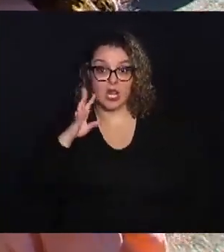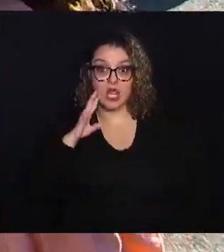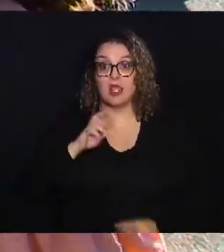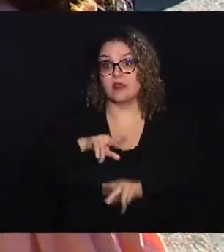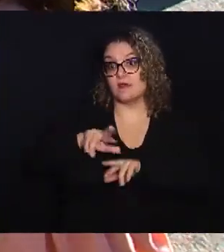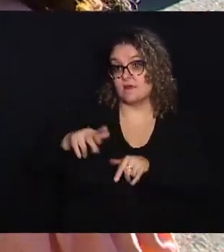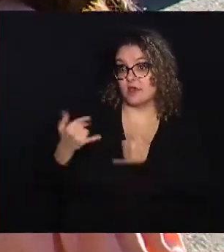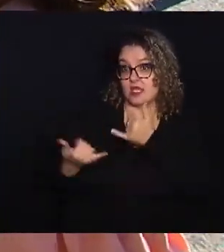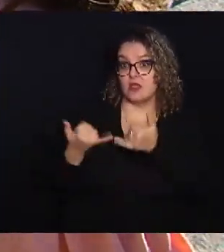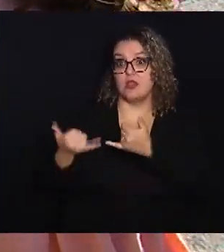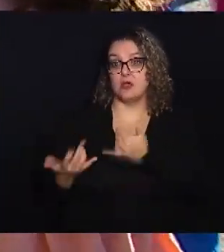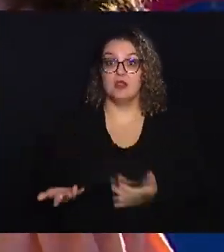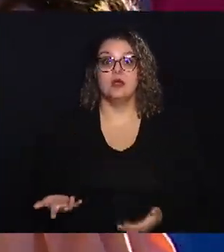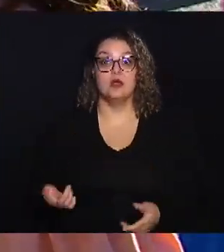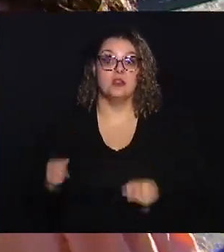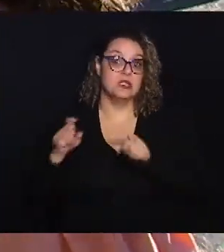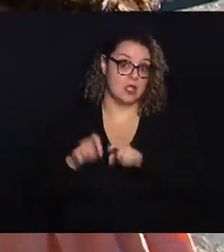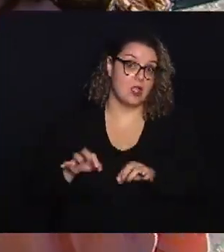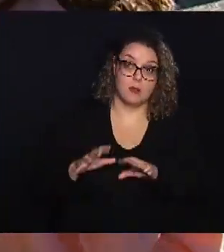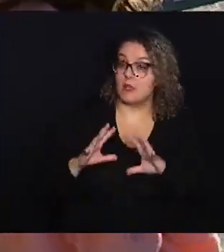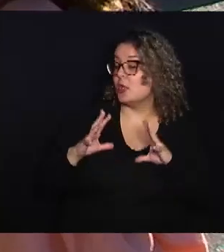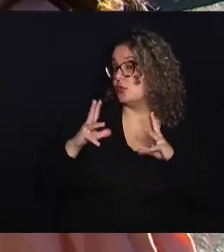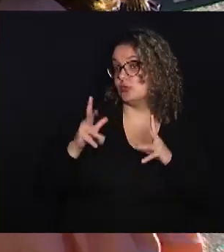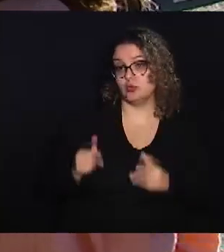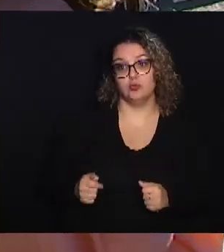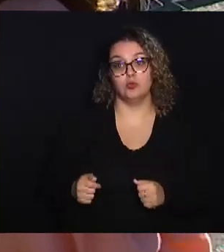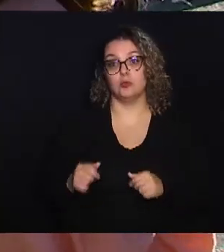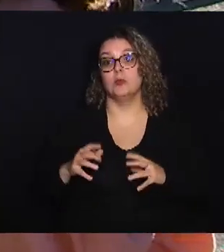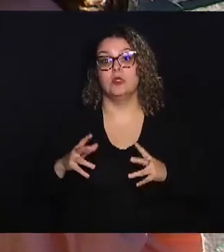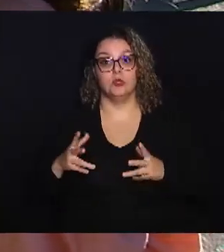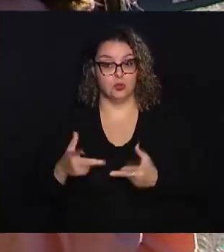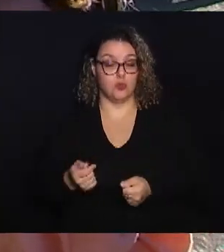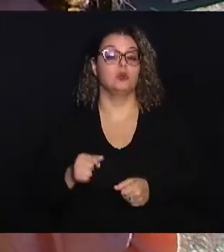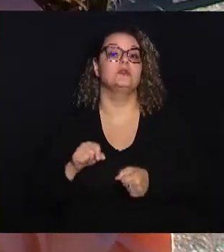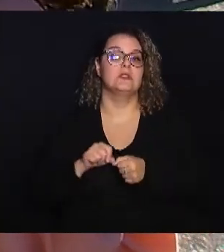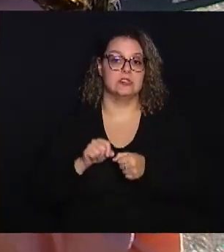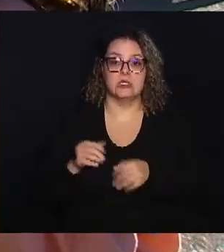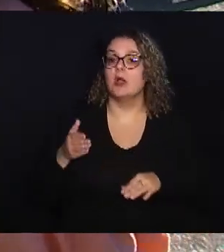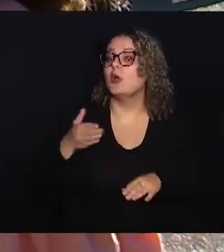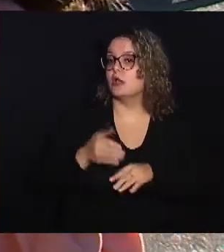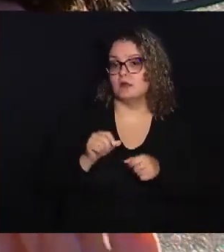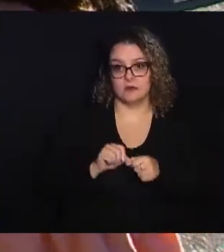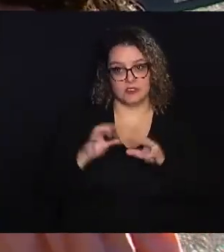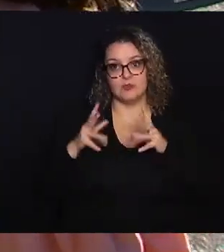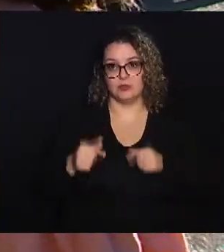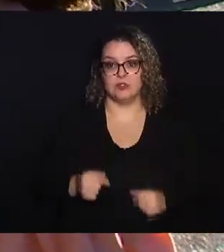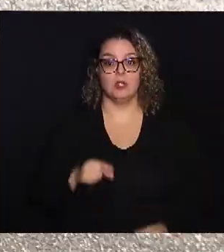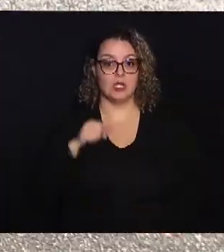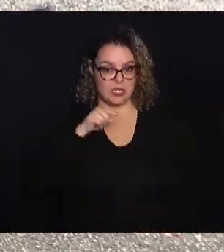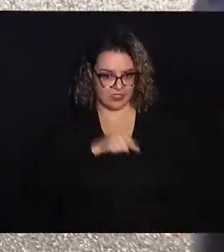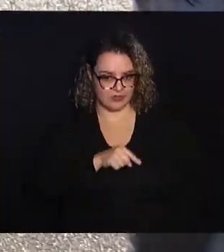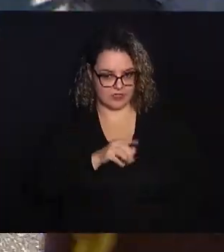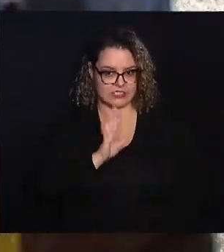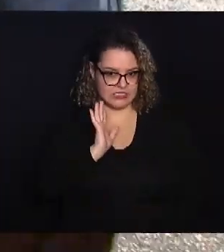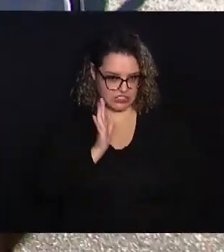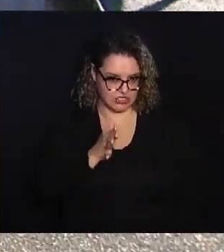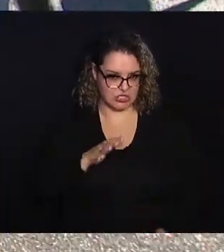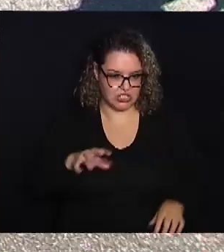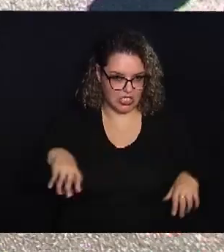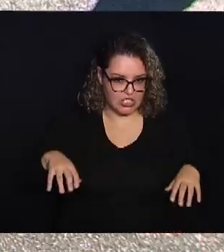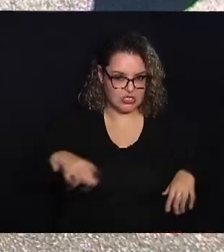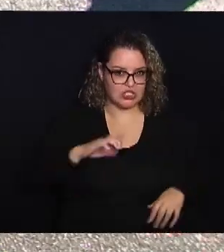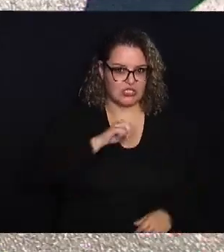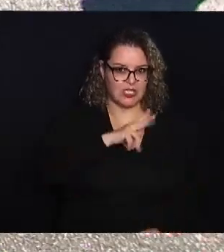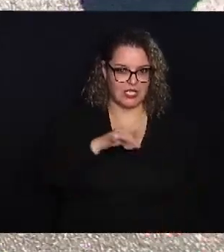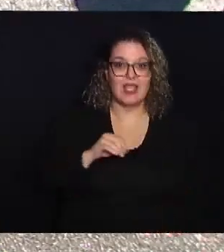legal, tem mais brincadeira, tem educadores, tem tudo para todo mundo fazer. Pode entrar, pode fazer tudo. Você já tinha descido de